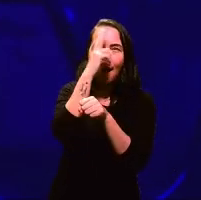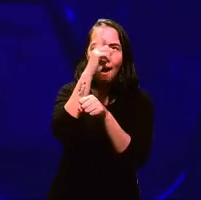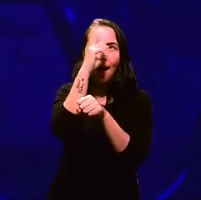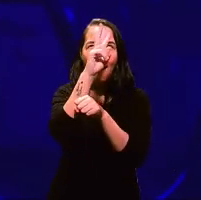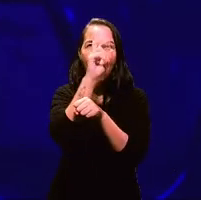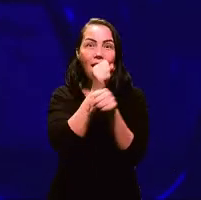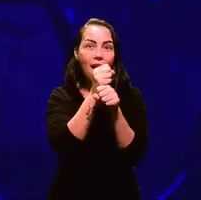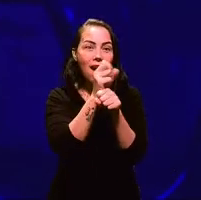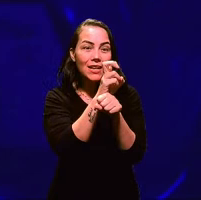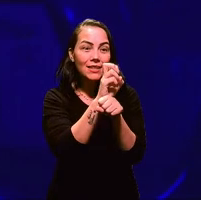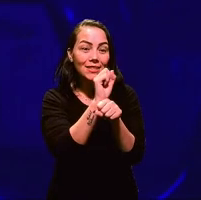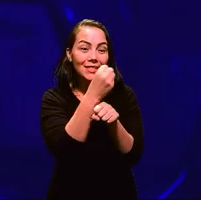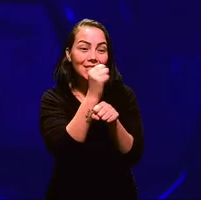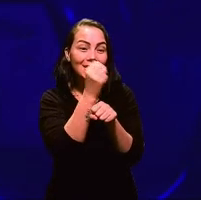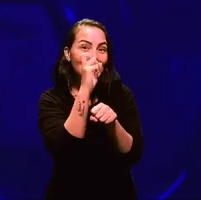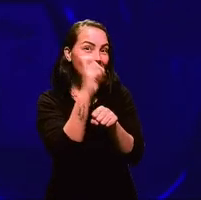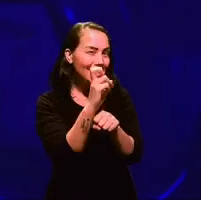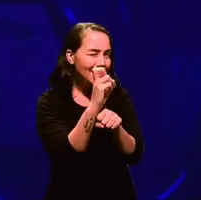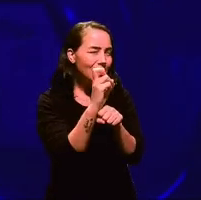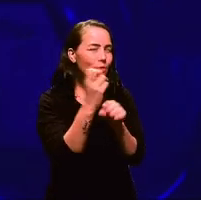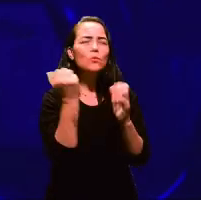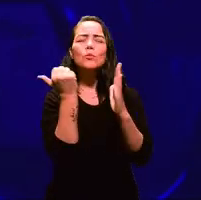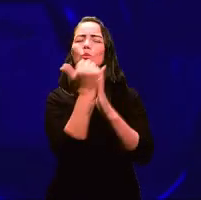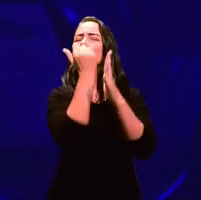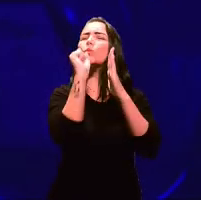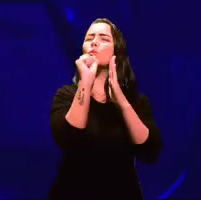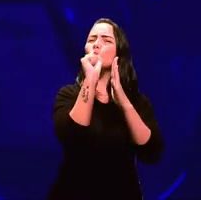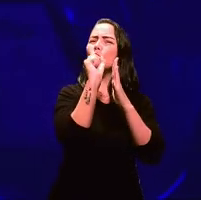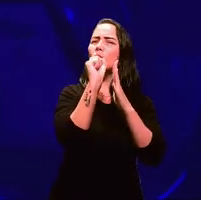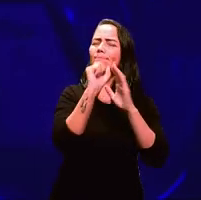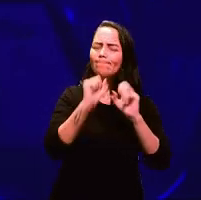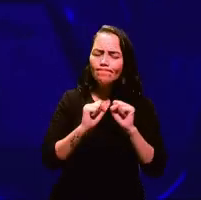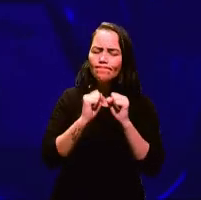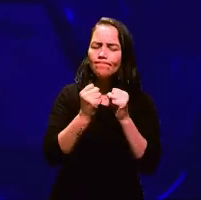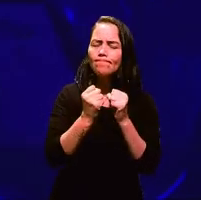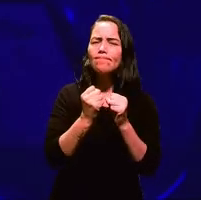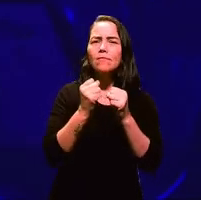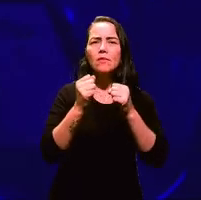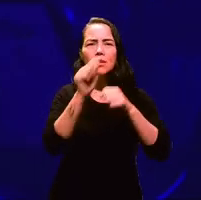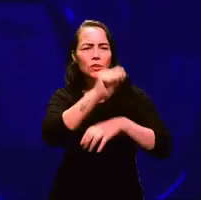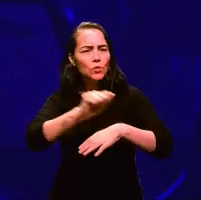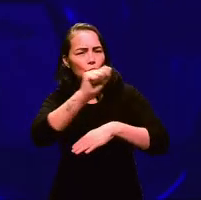forte espírito do associativismo e do voluntariado,